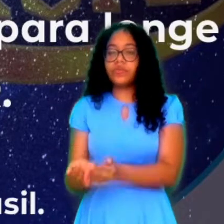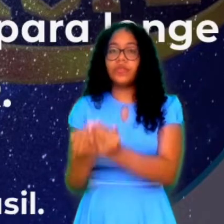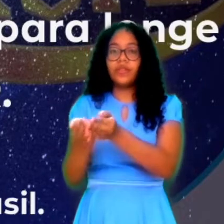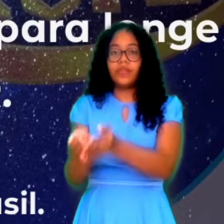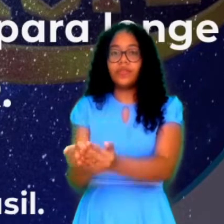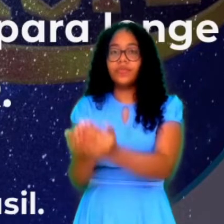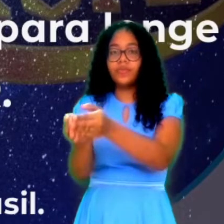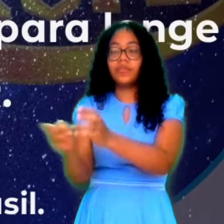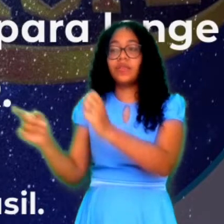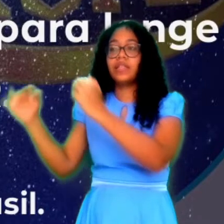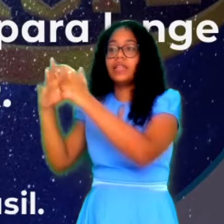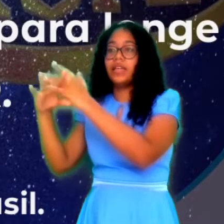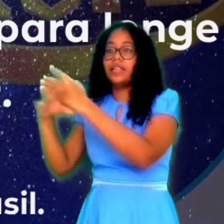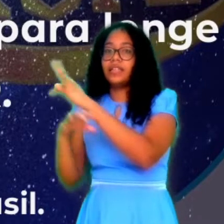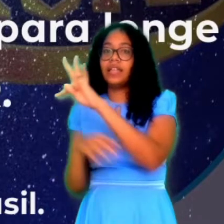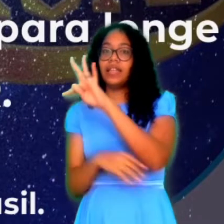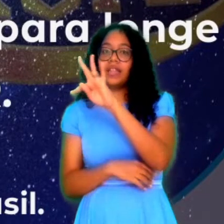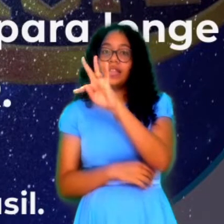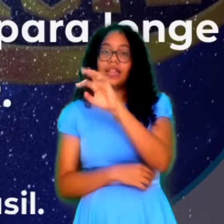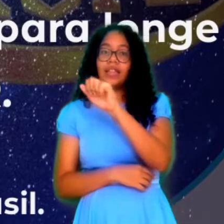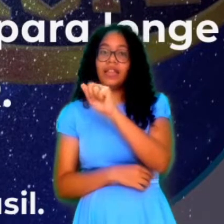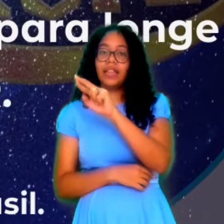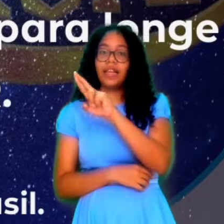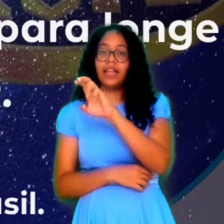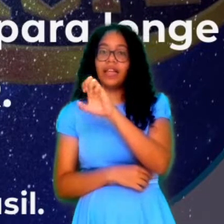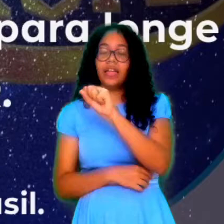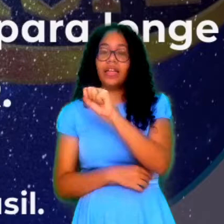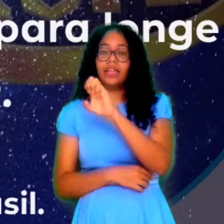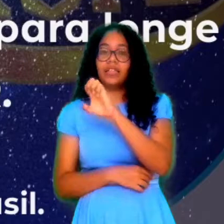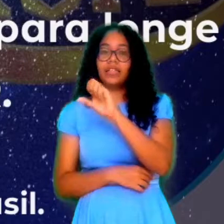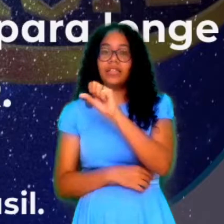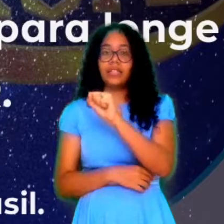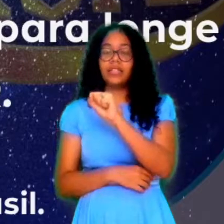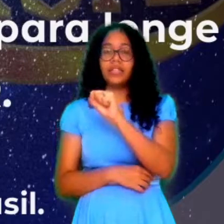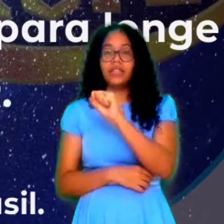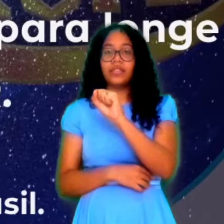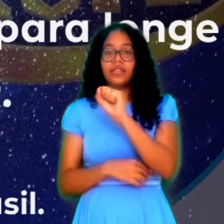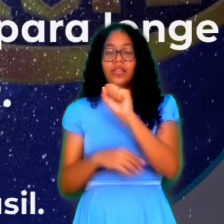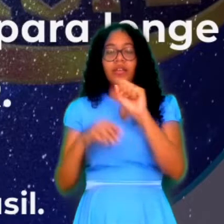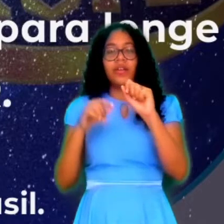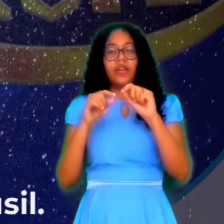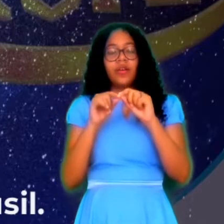para Tarsis, para longe da presença do Senhor.